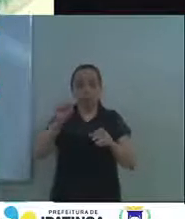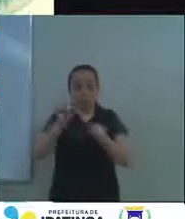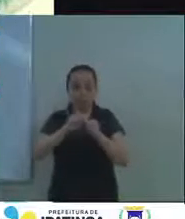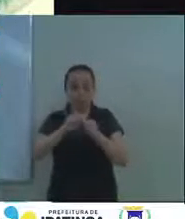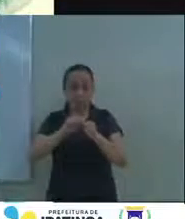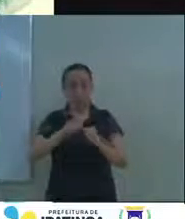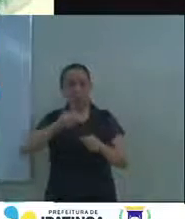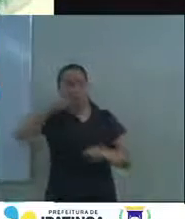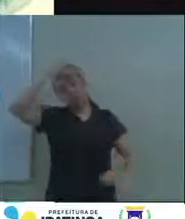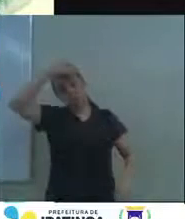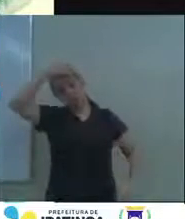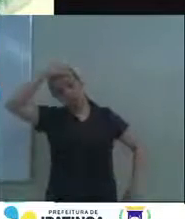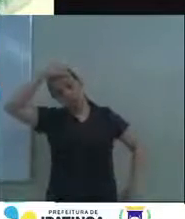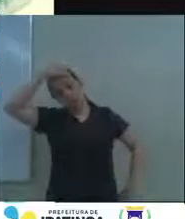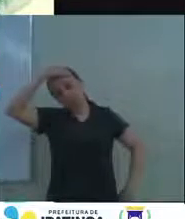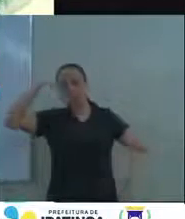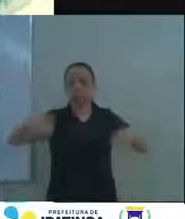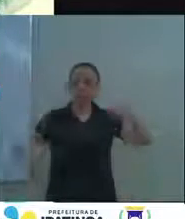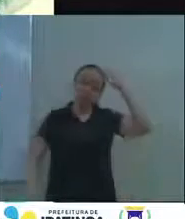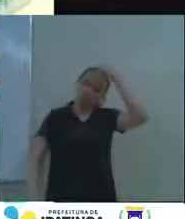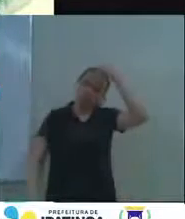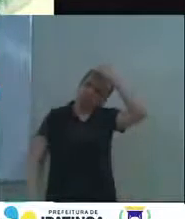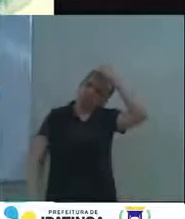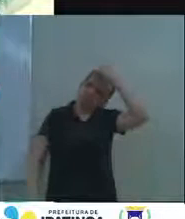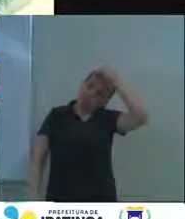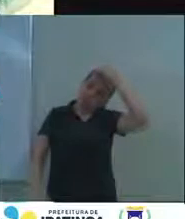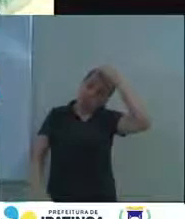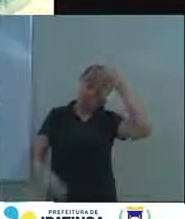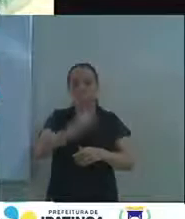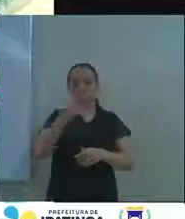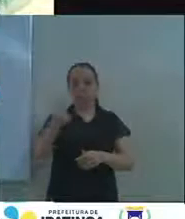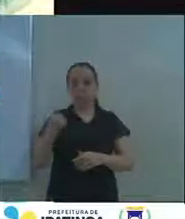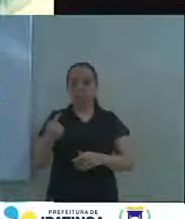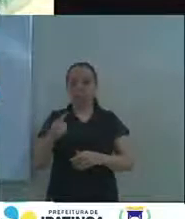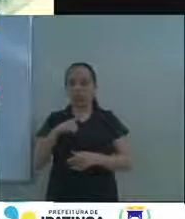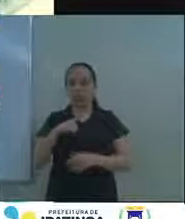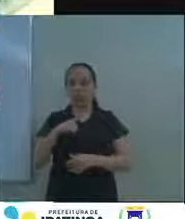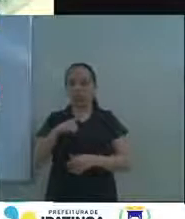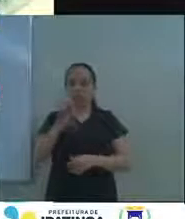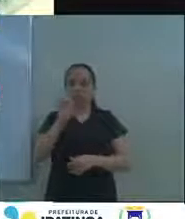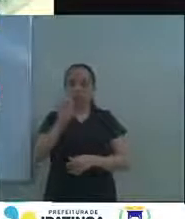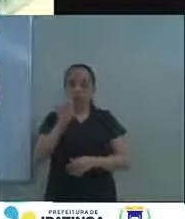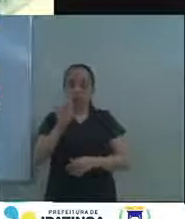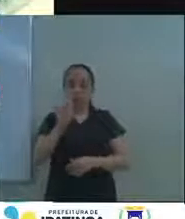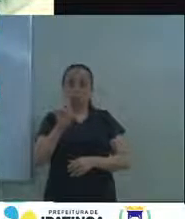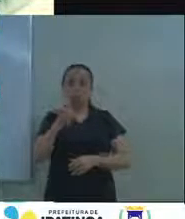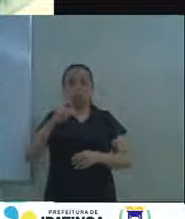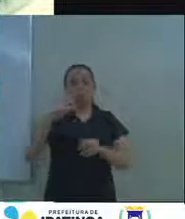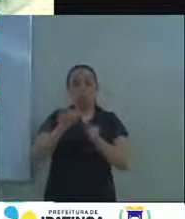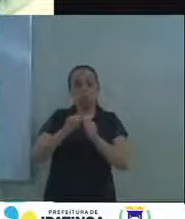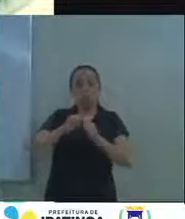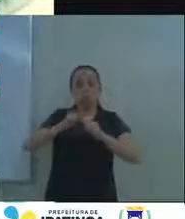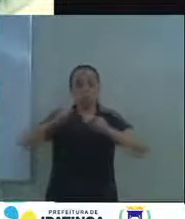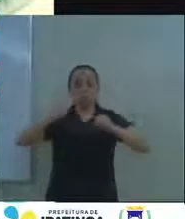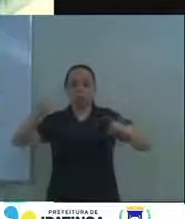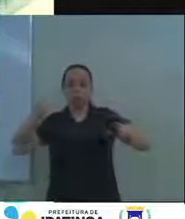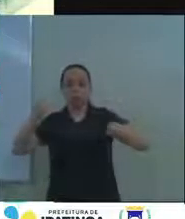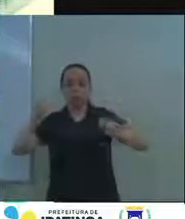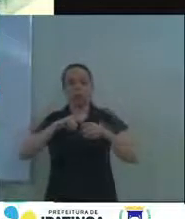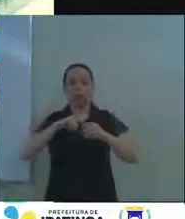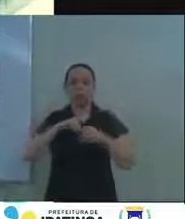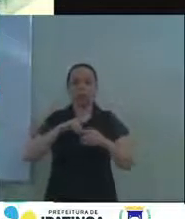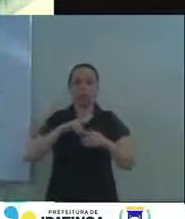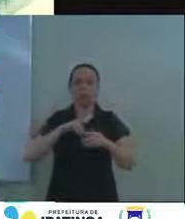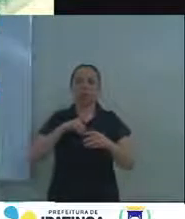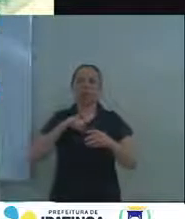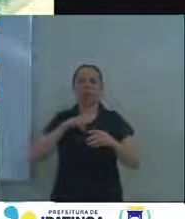em cada posição por no mínimo 20 segundos. A gente só tem um alongamento e redução da tensão quando eu mantenho